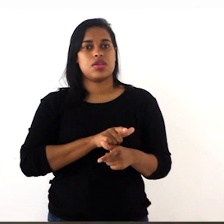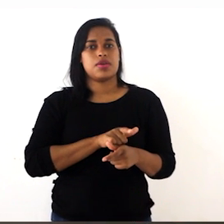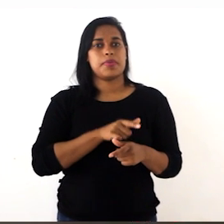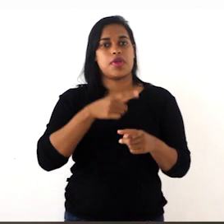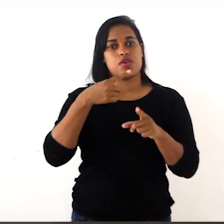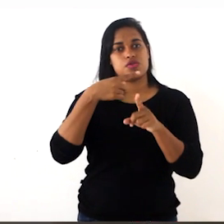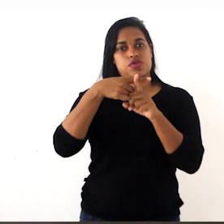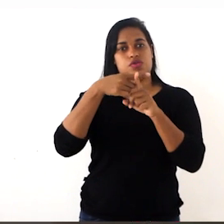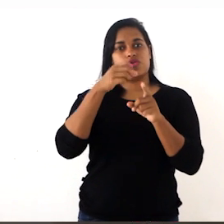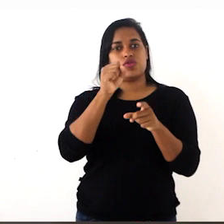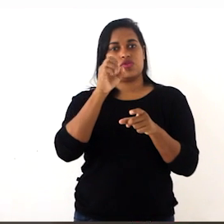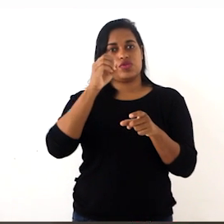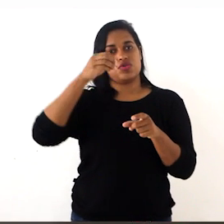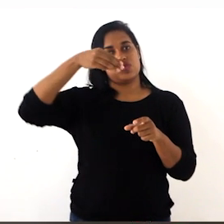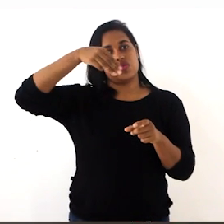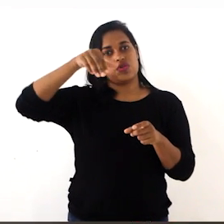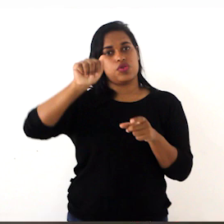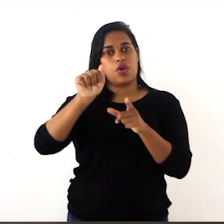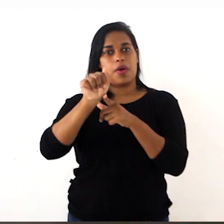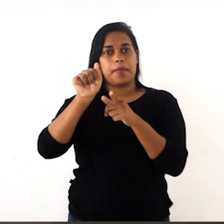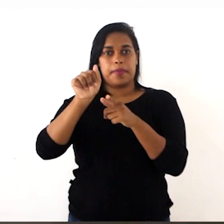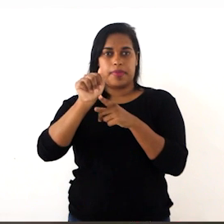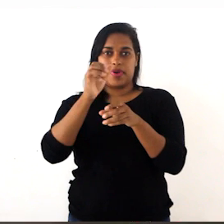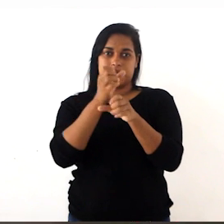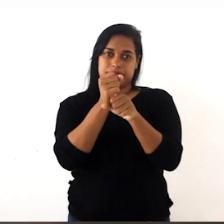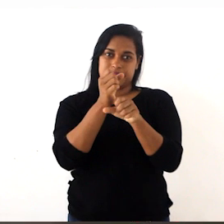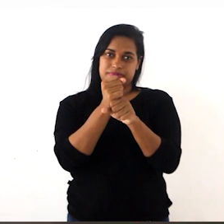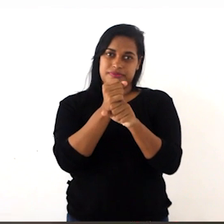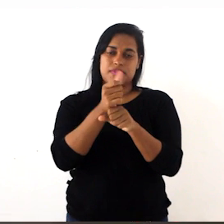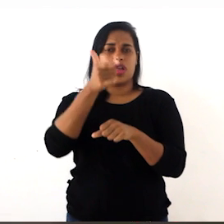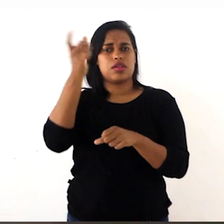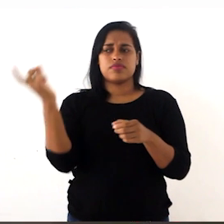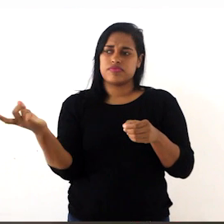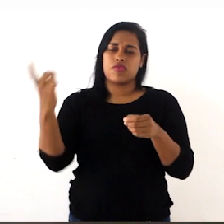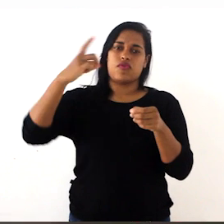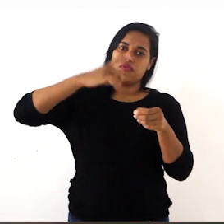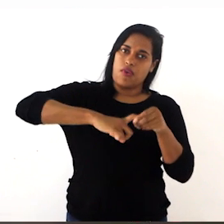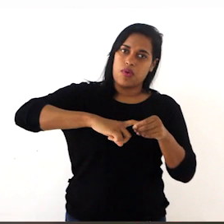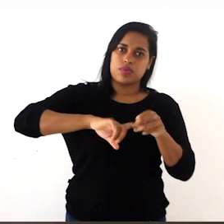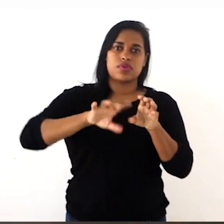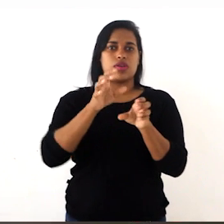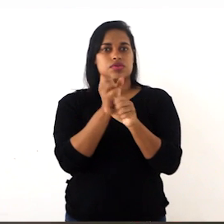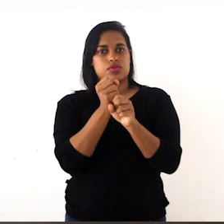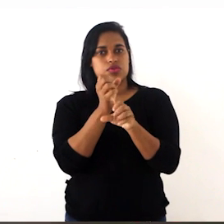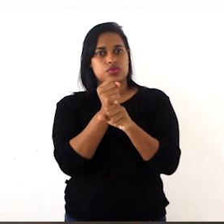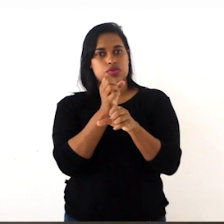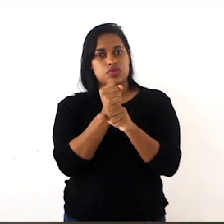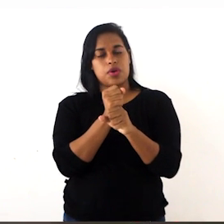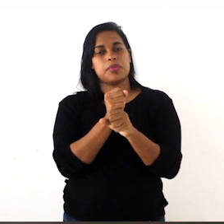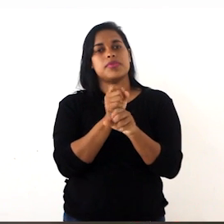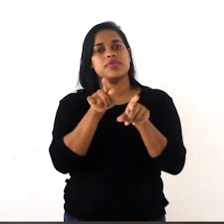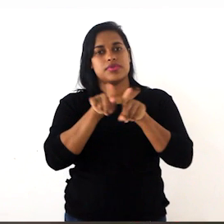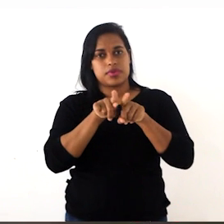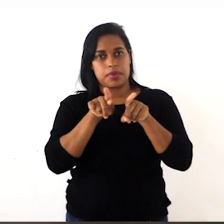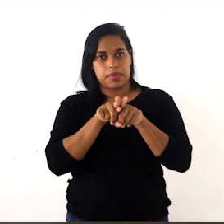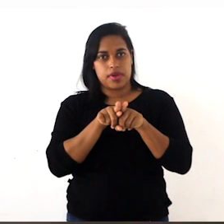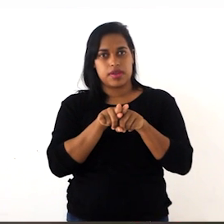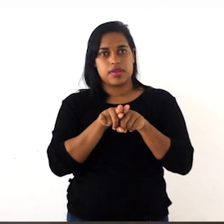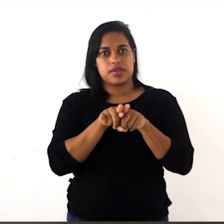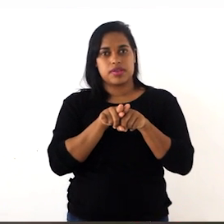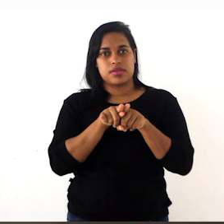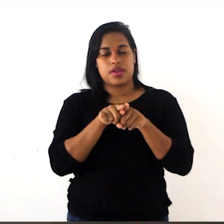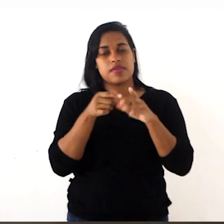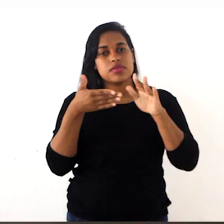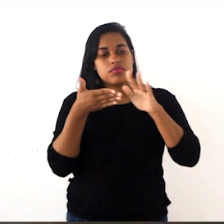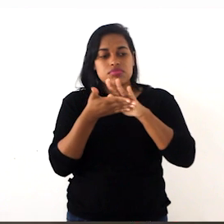soma. Quando chegar no método soma, elas vai ser somado e vai ser retornado o total. Esse total, então, vai ser